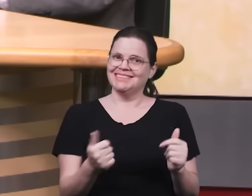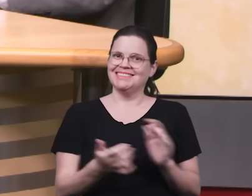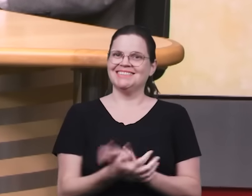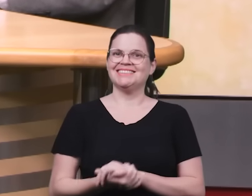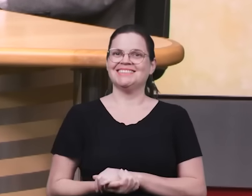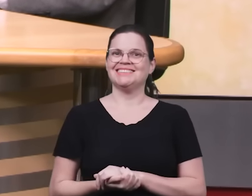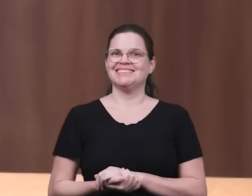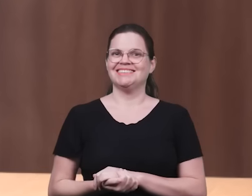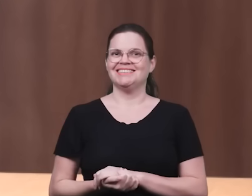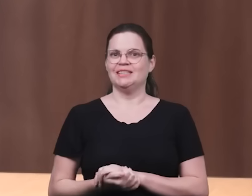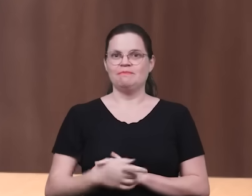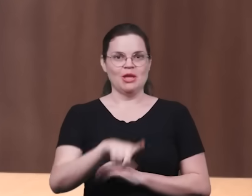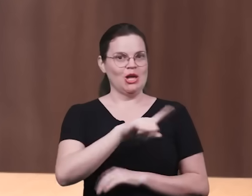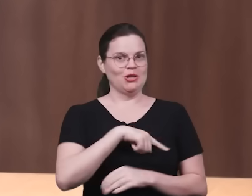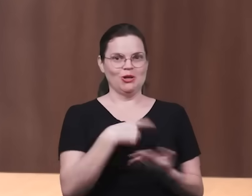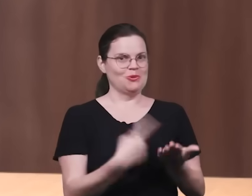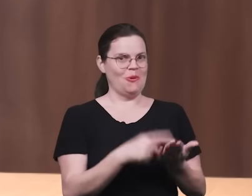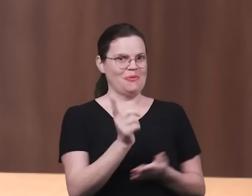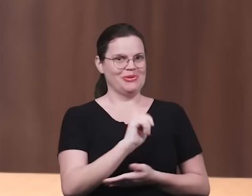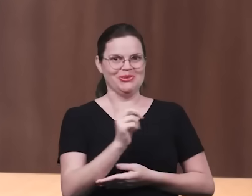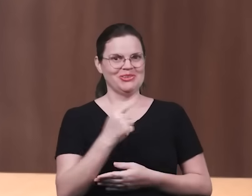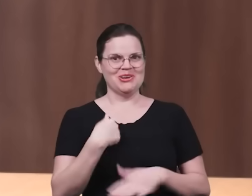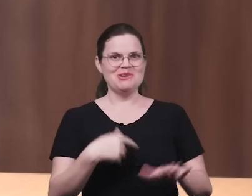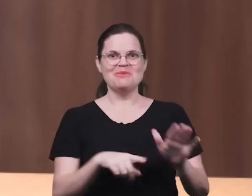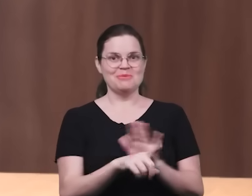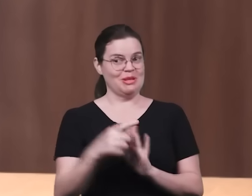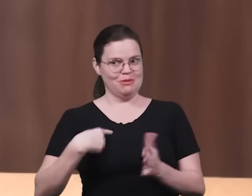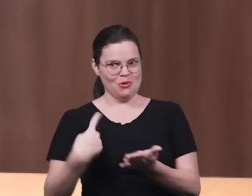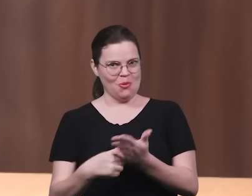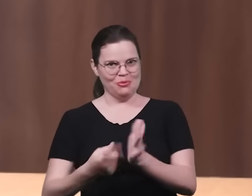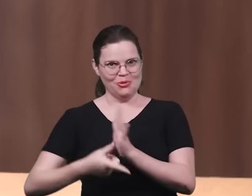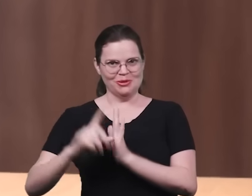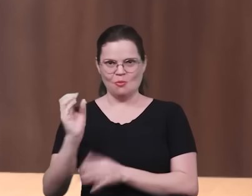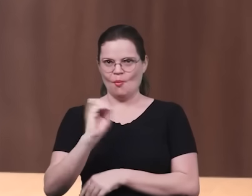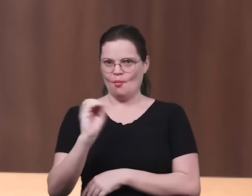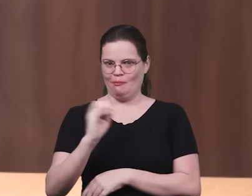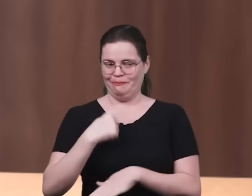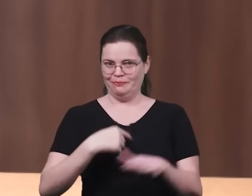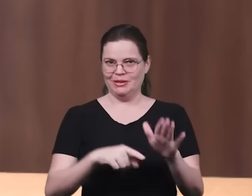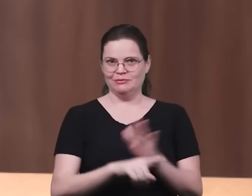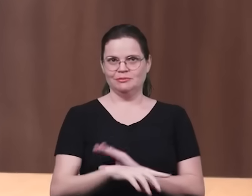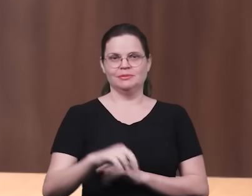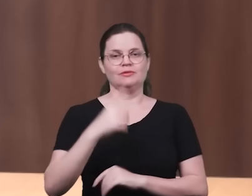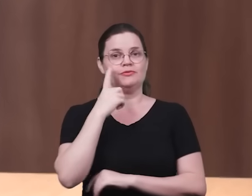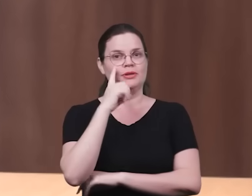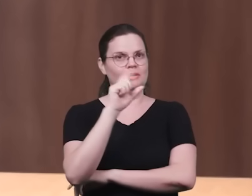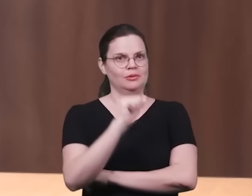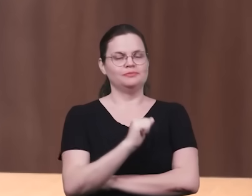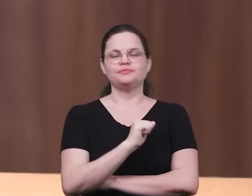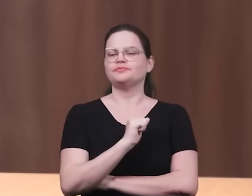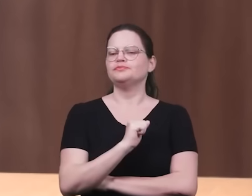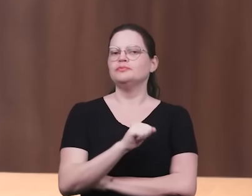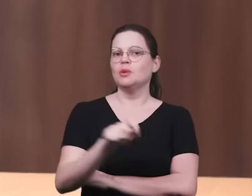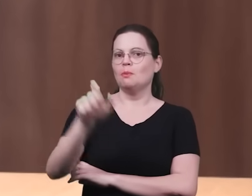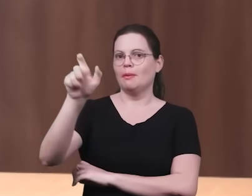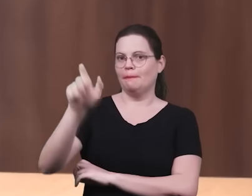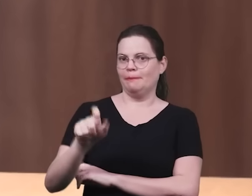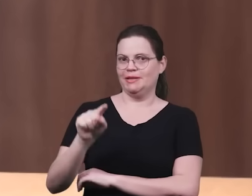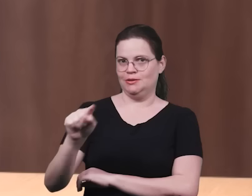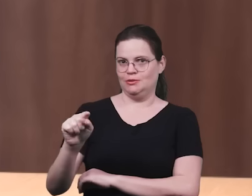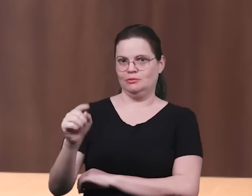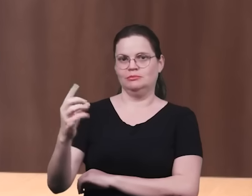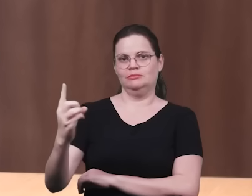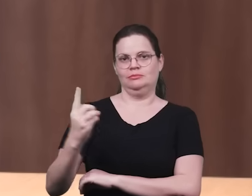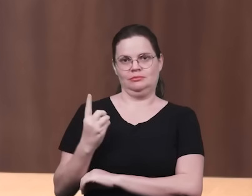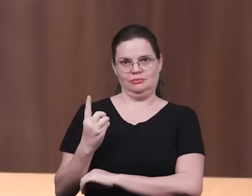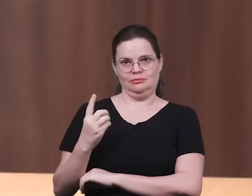E vamos para os irmãos que a gente não combinou isso aqui, não. Vou perguntar para eles, a gente não combinou, não. Eu ouvi uma pessoa, eu tenho a